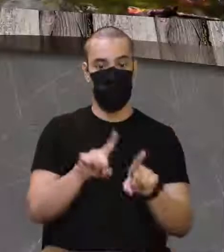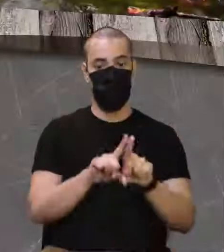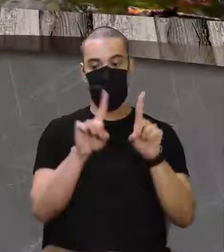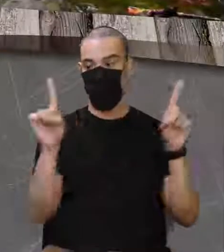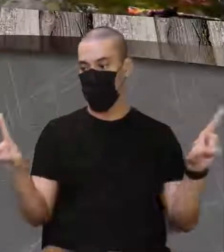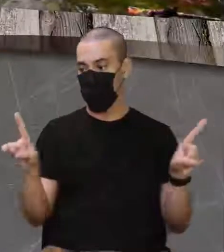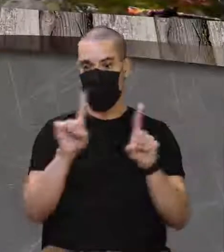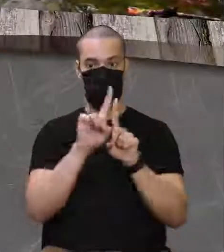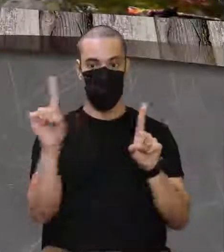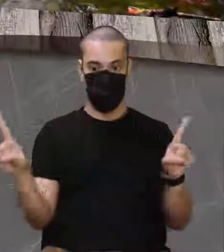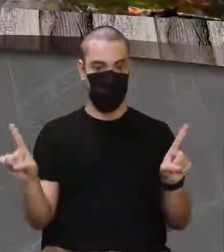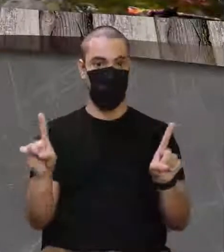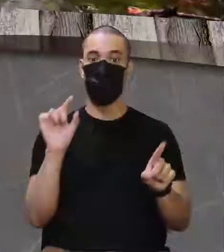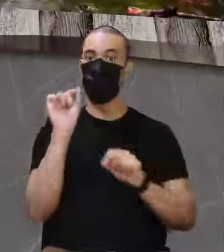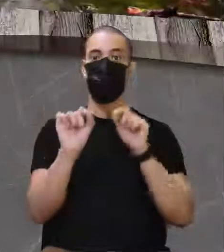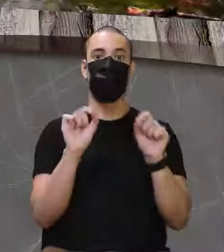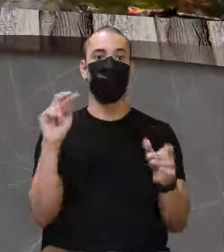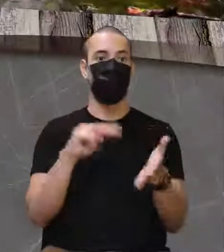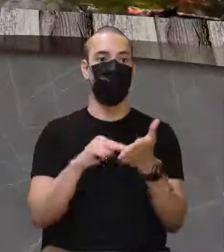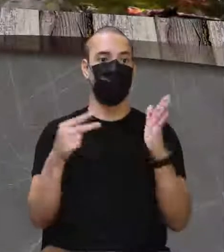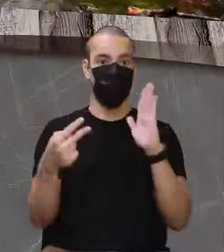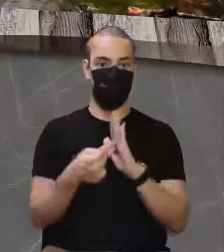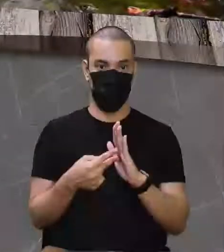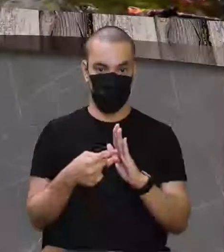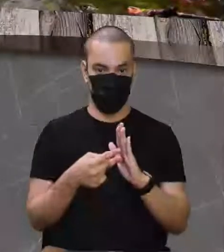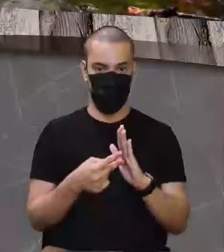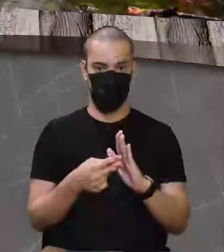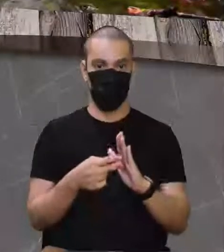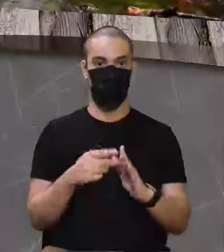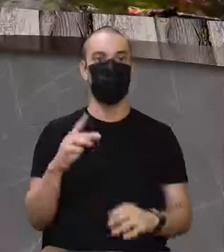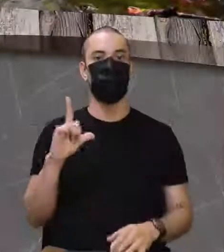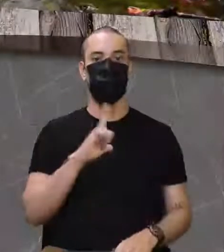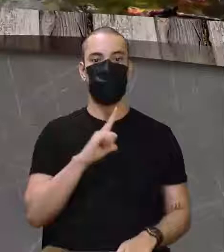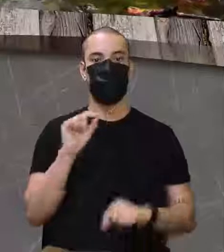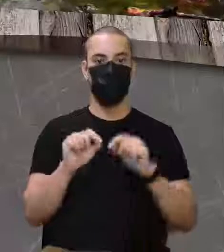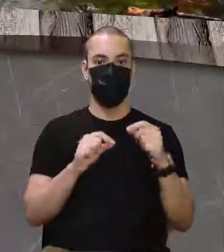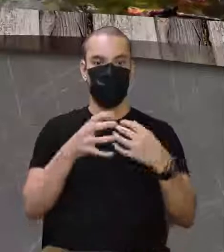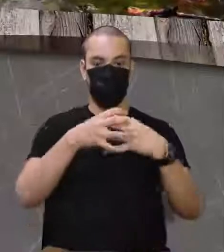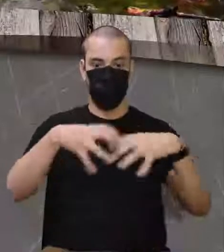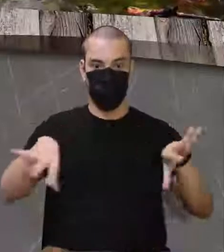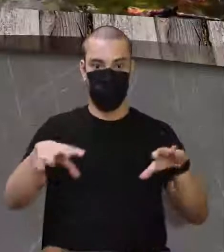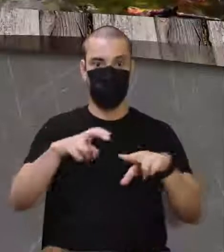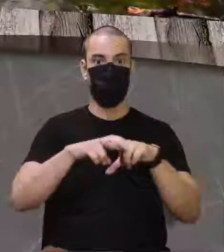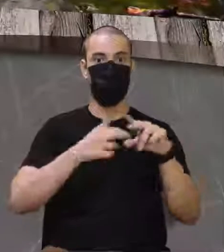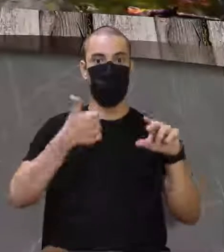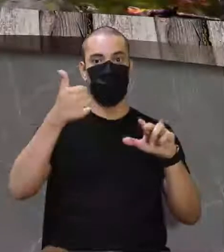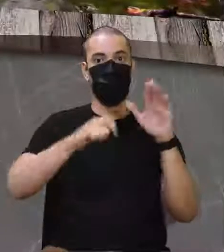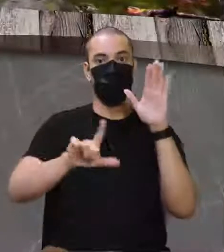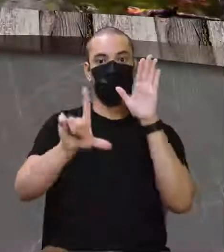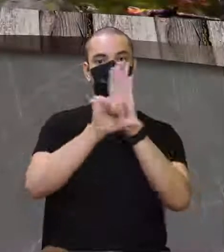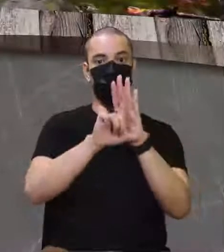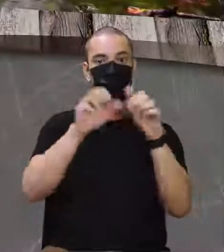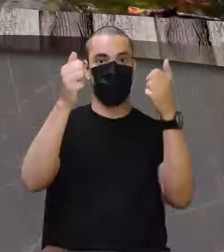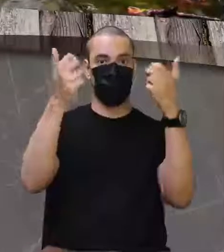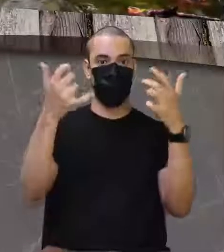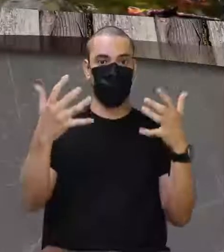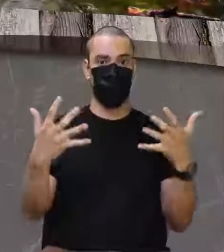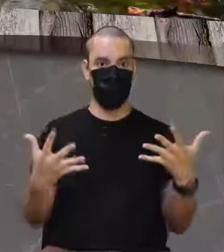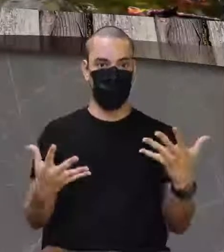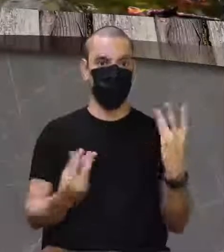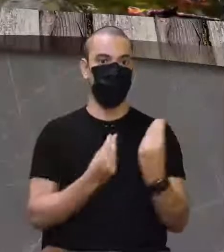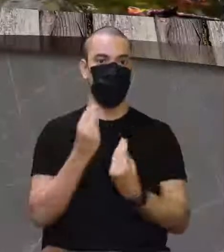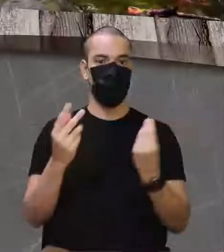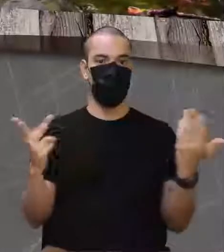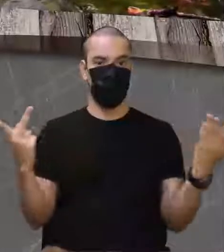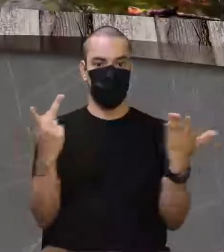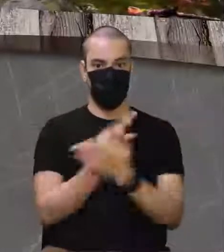forma separada. E o que vai acontecer? Elas se segregaram, por isso que a primeira lei diz isso, né? Da segregação. Os dois